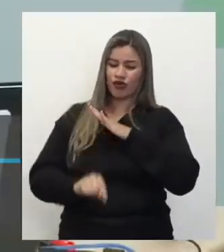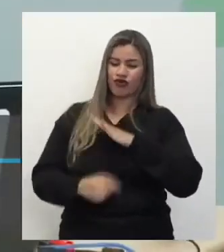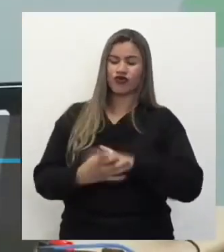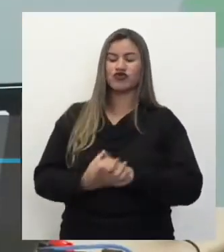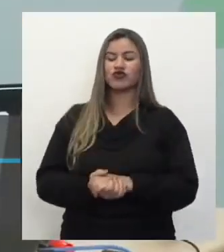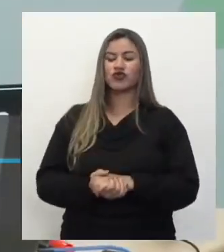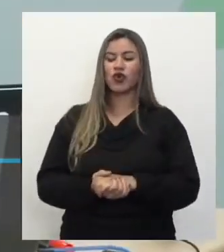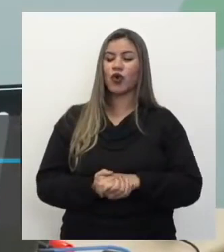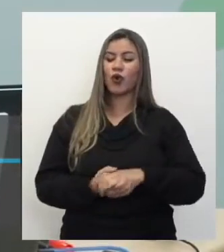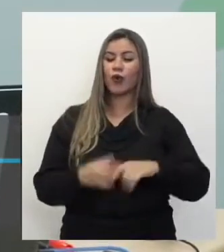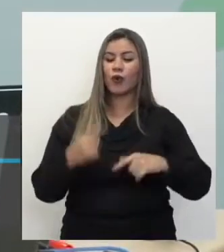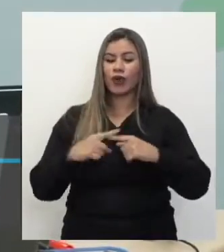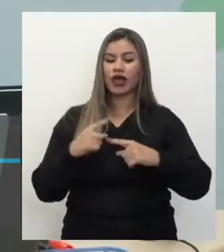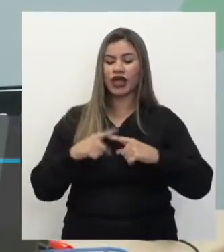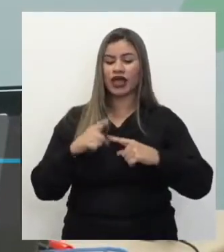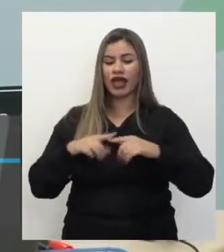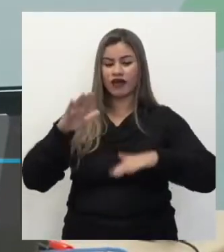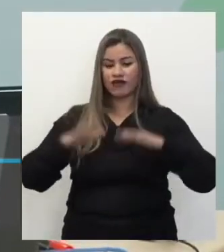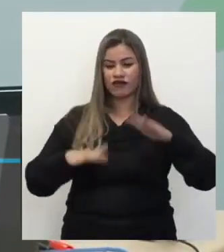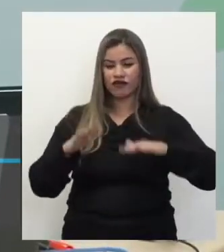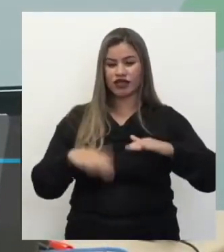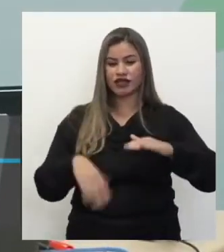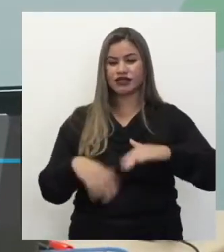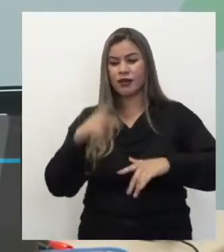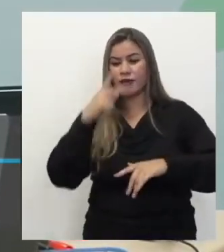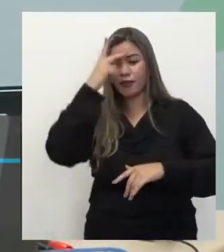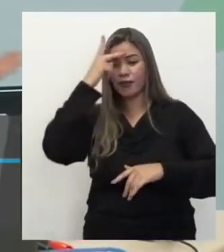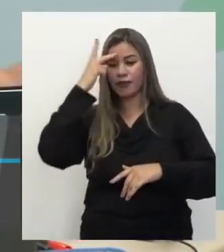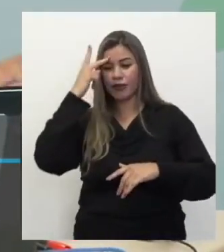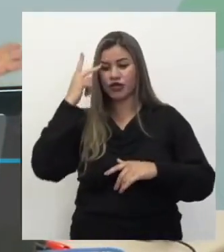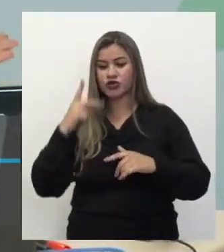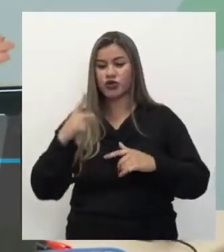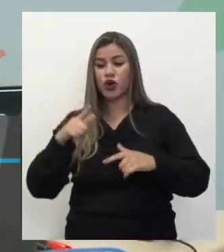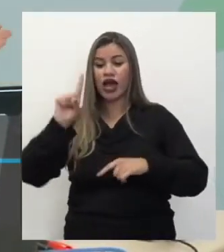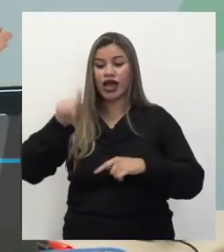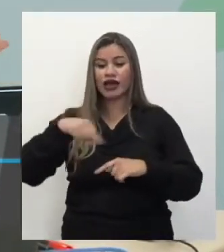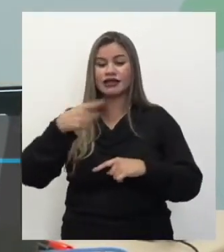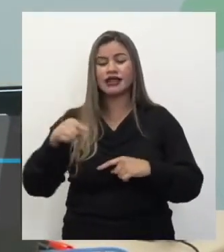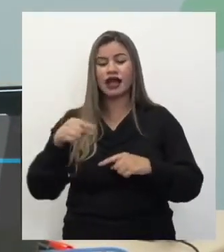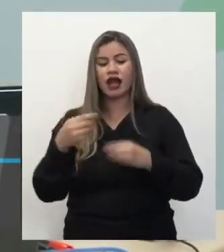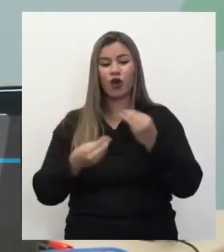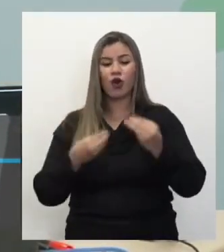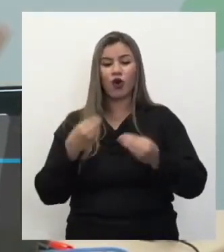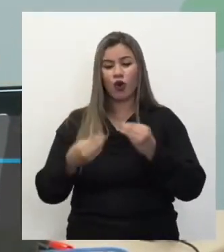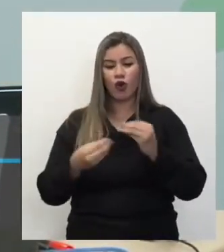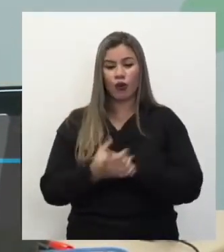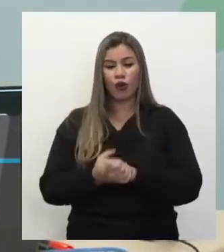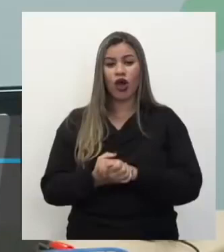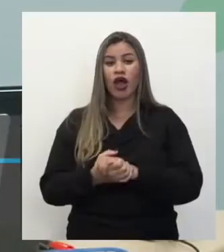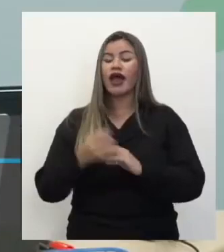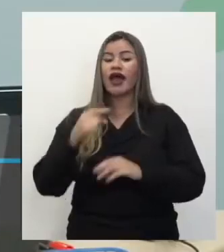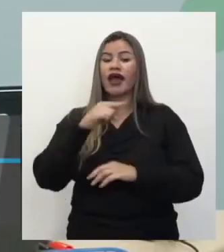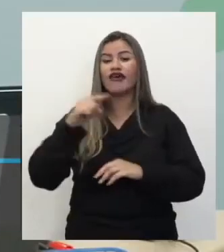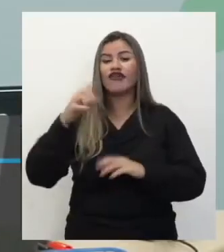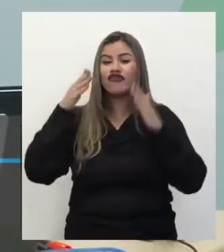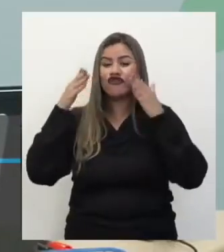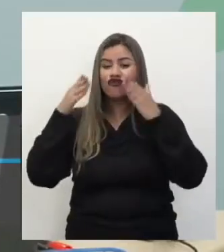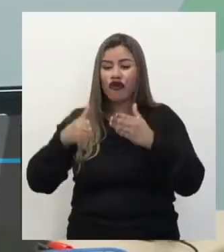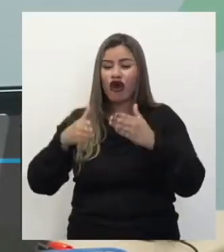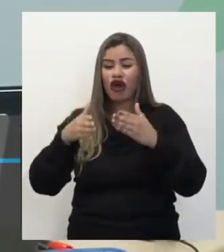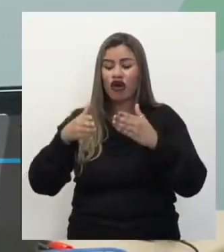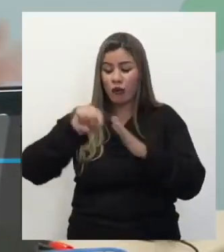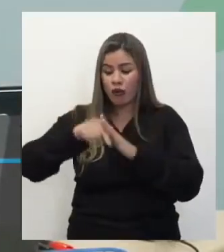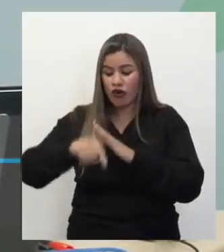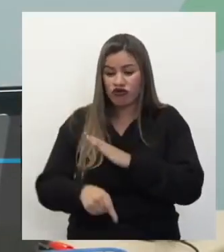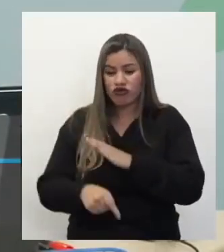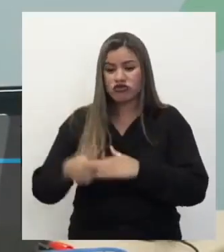cancelamento? Por exemplo, tem pessoas que são canceladas indevidamente por conta disso, porque não se levou em consideração, é um conhecimento raso.